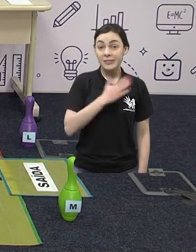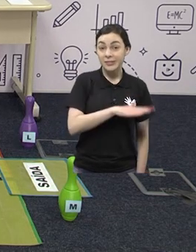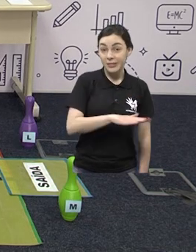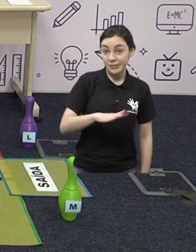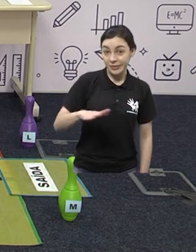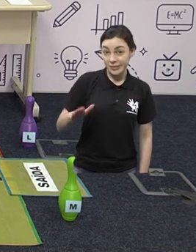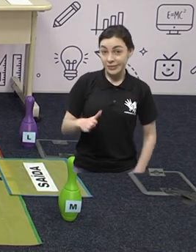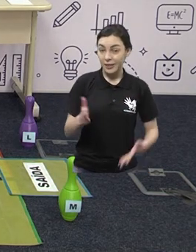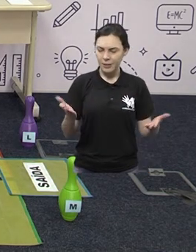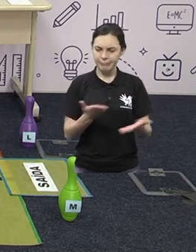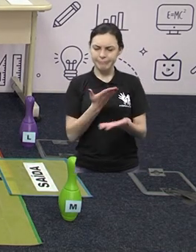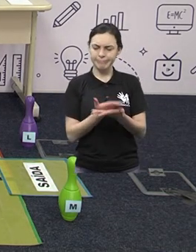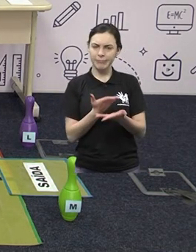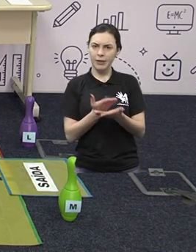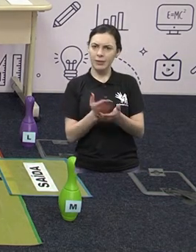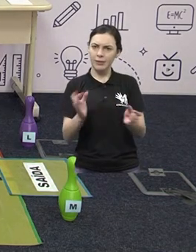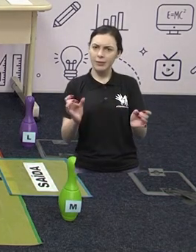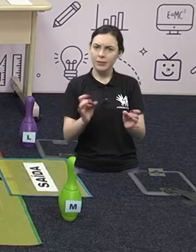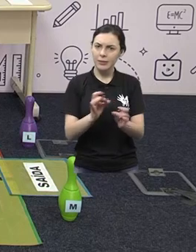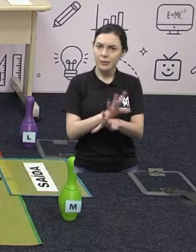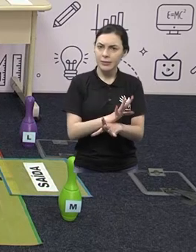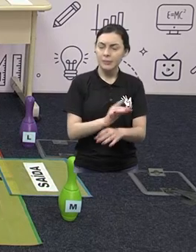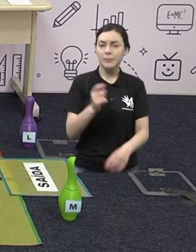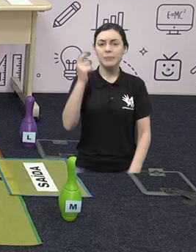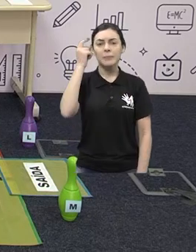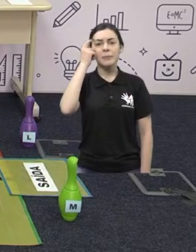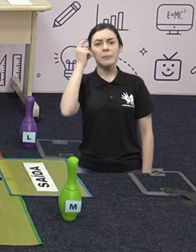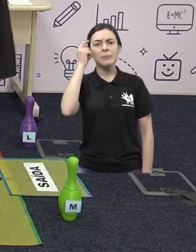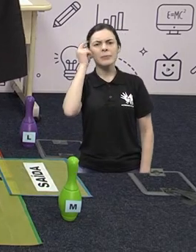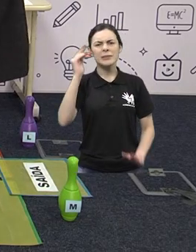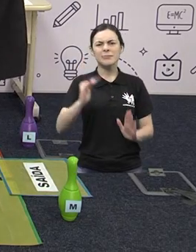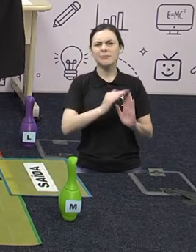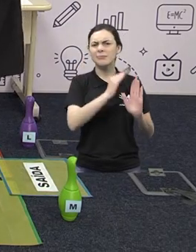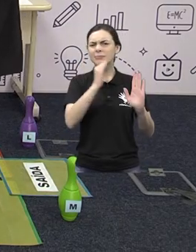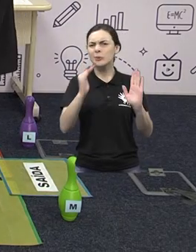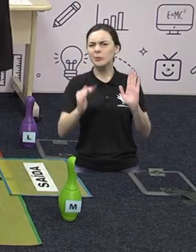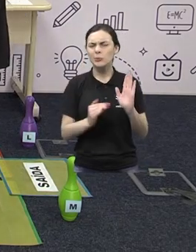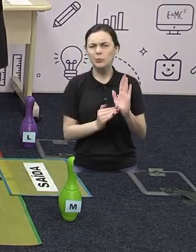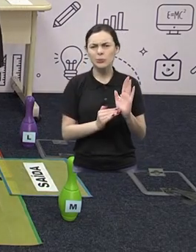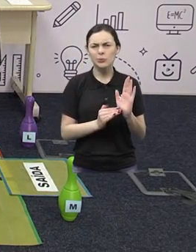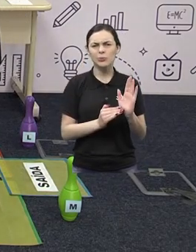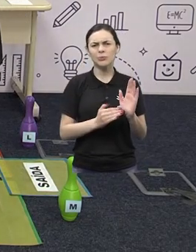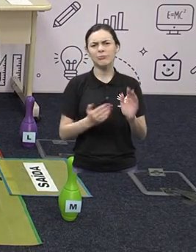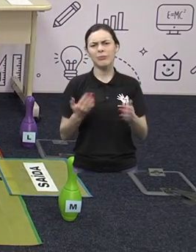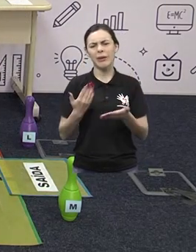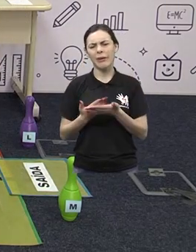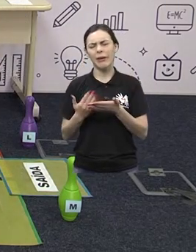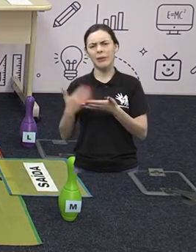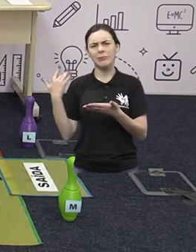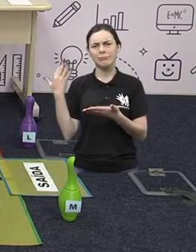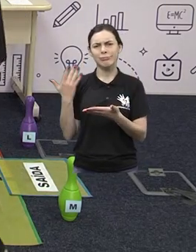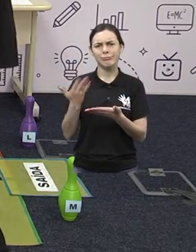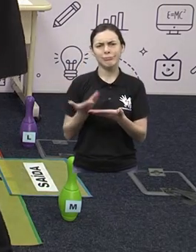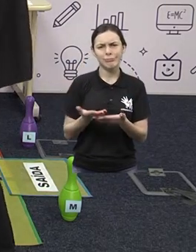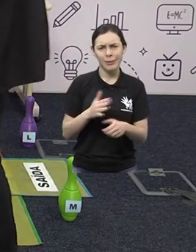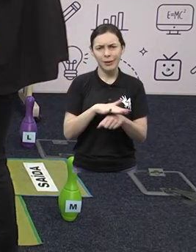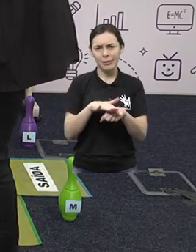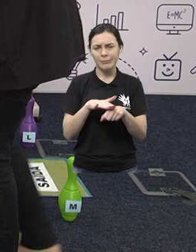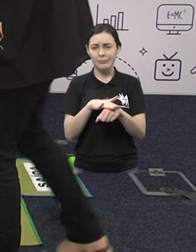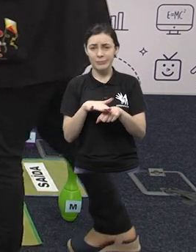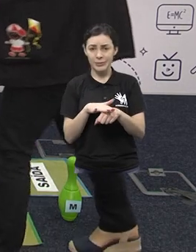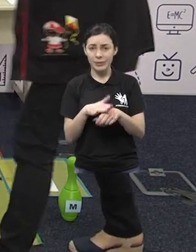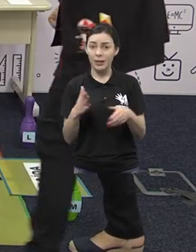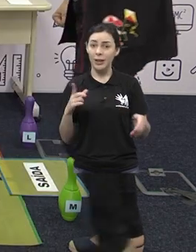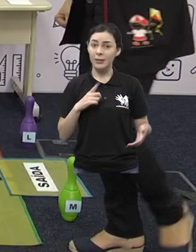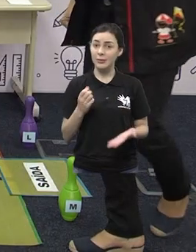Então, crianças, para a gente finalizar a nossa aula, pensando em tudo isso que nós conversamos, nós vamos fazer o jogo.